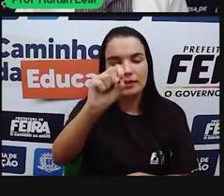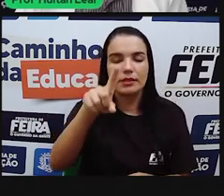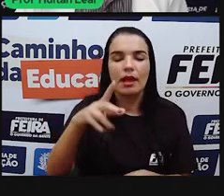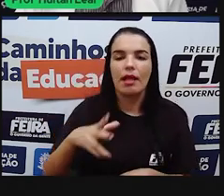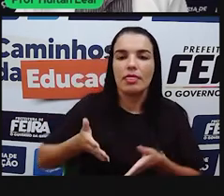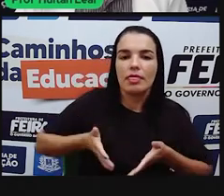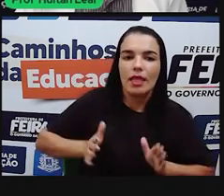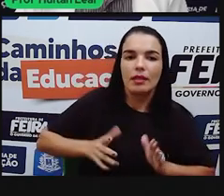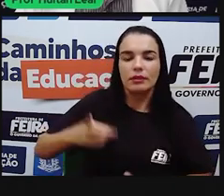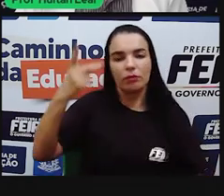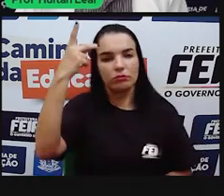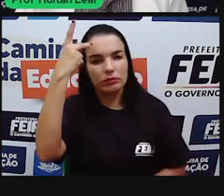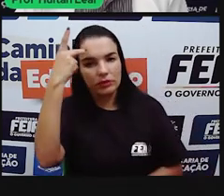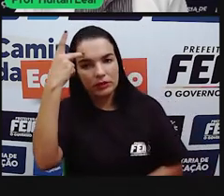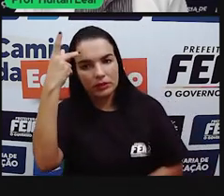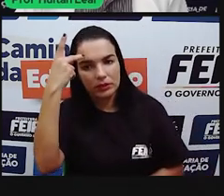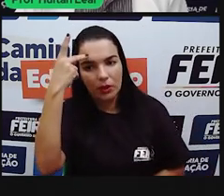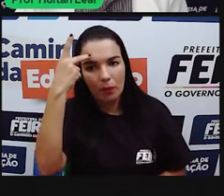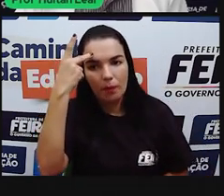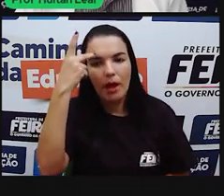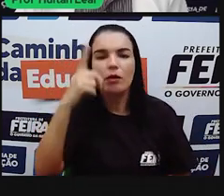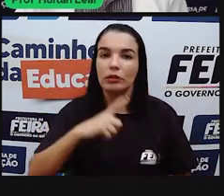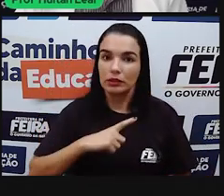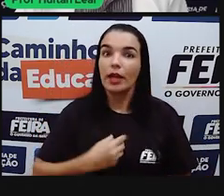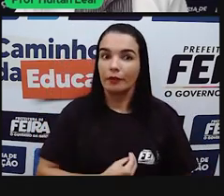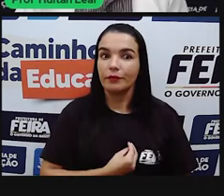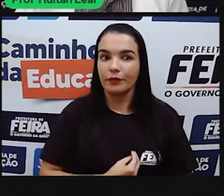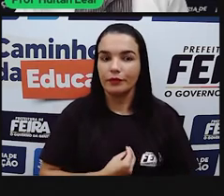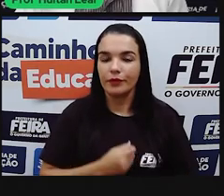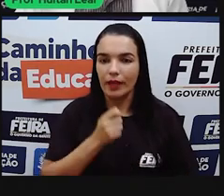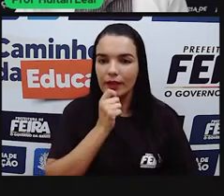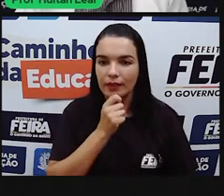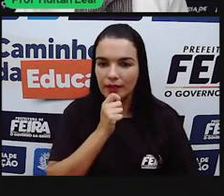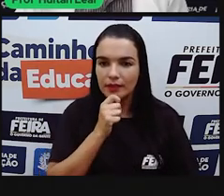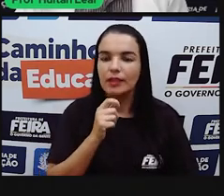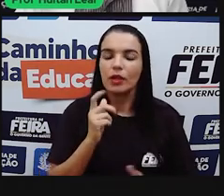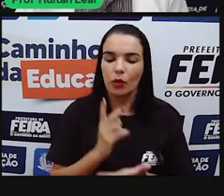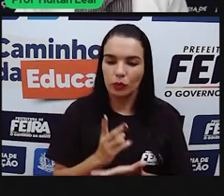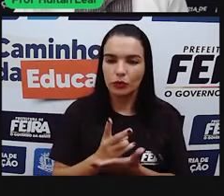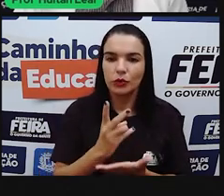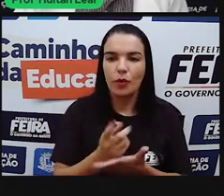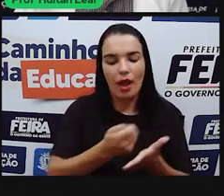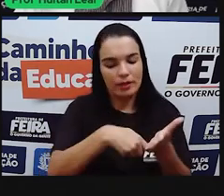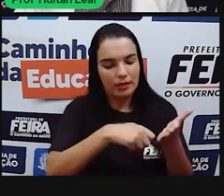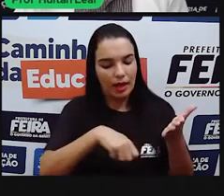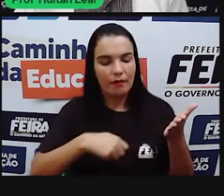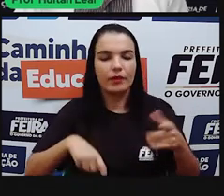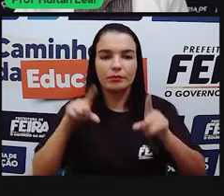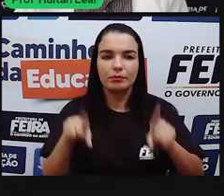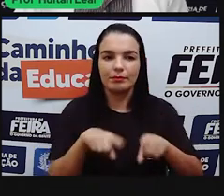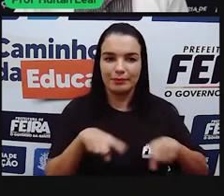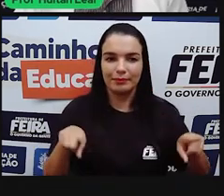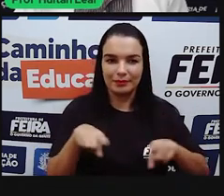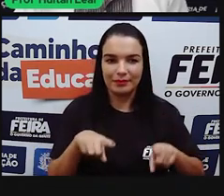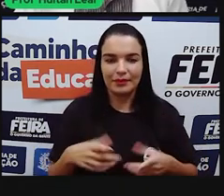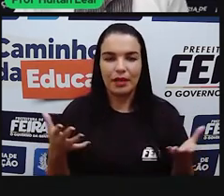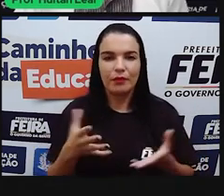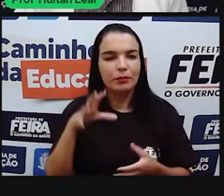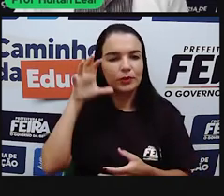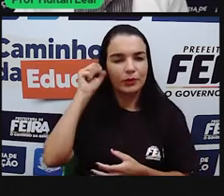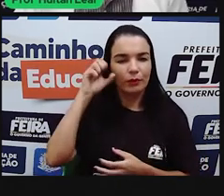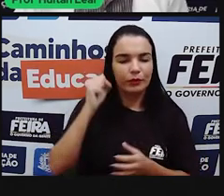paulista, ainda está vivo, ainda continua compondo. Então, Então, eu vou utilizar essa música para nós